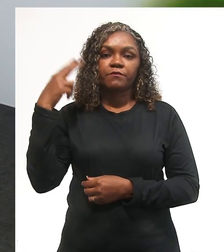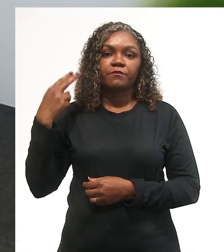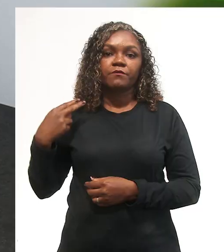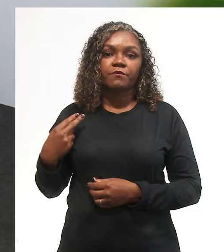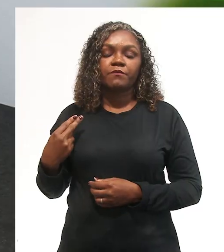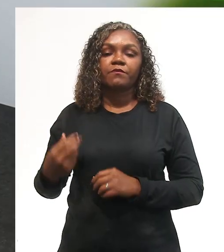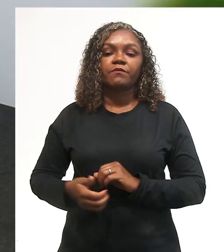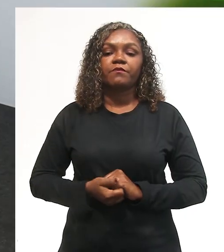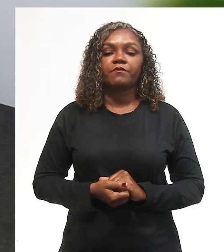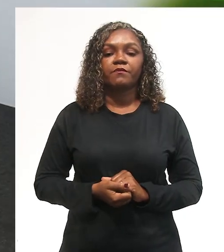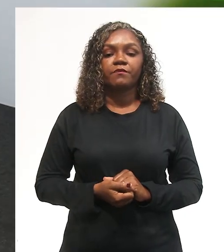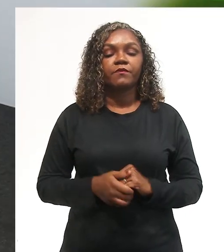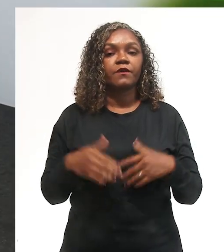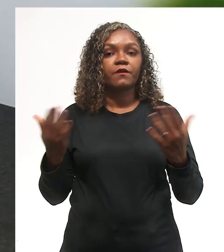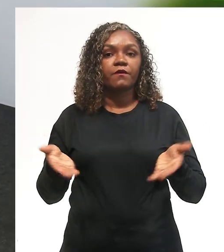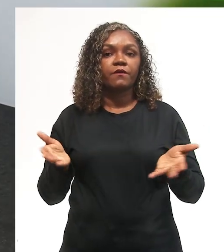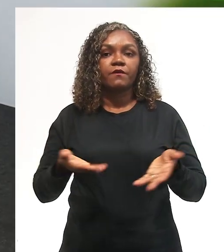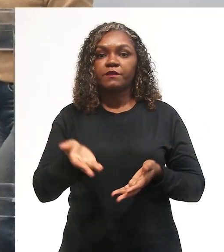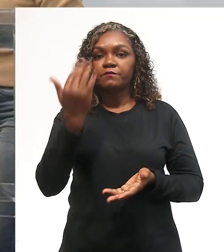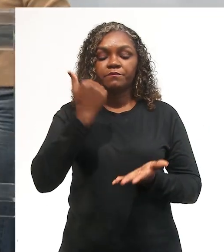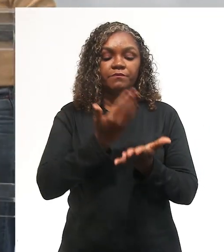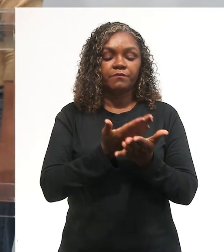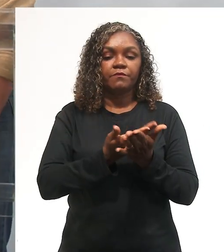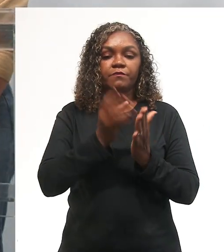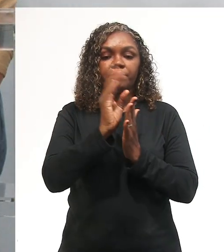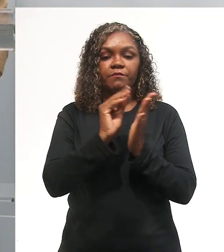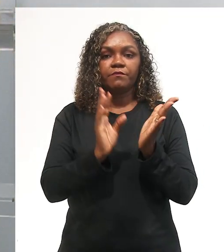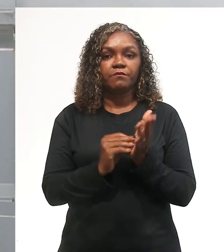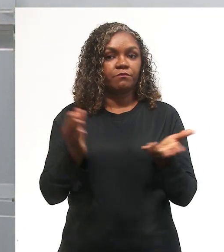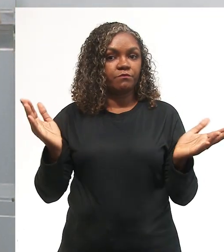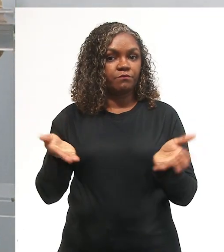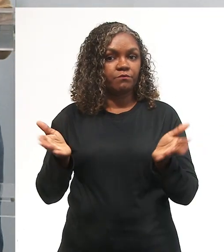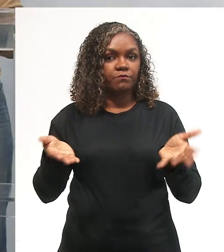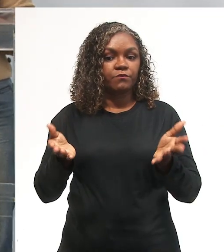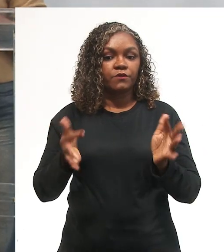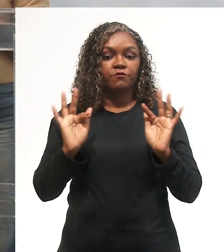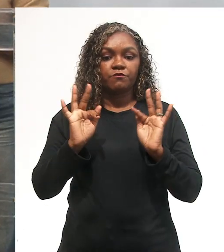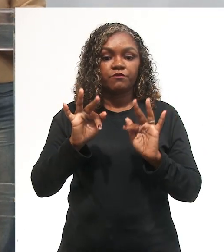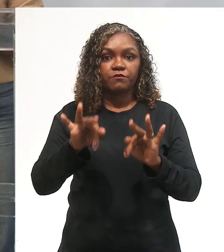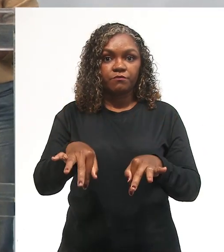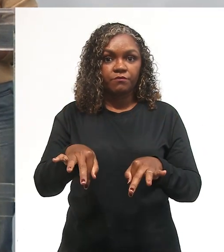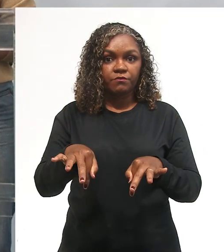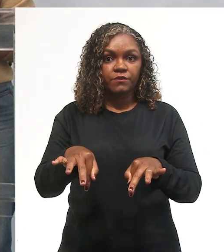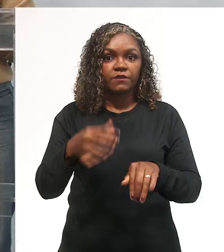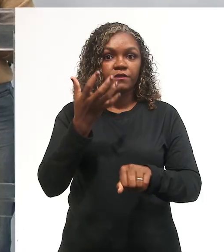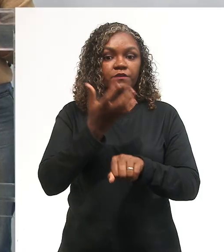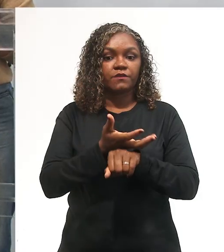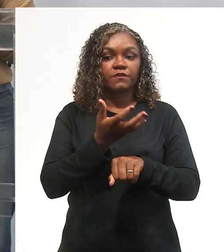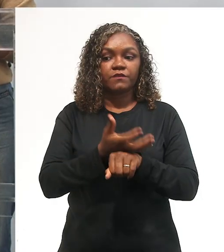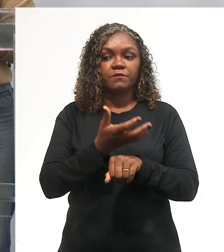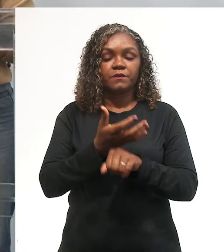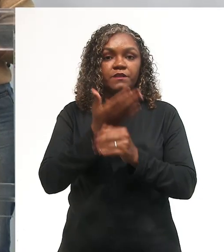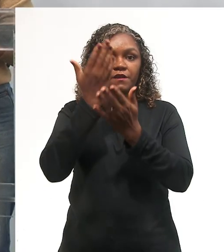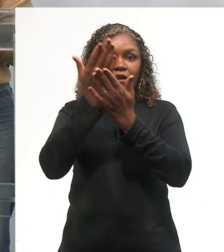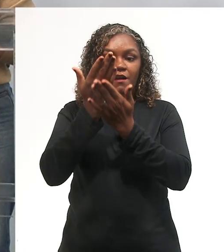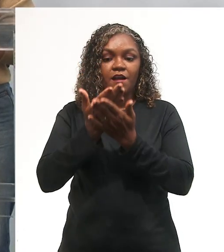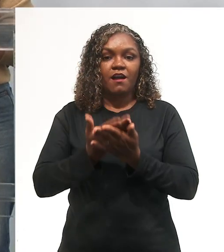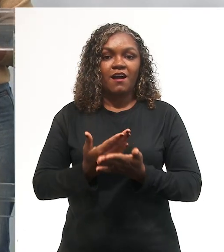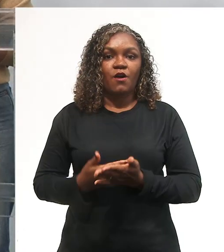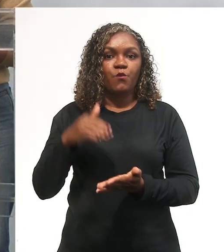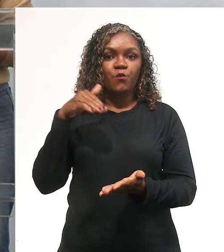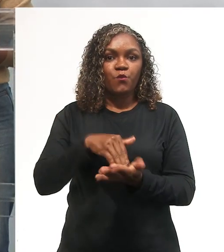Então, vamos para a nossa aula de hoje, né? Encerrando as nossas aulas, né? Essa